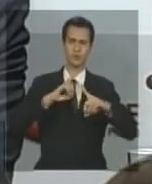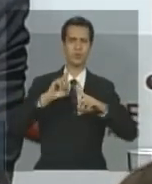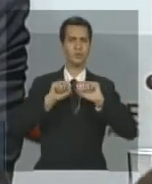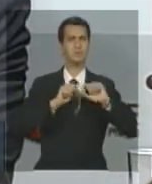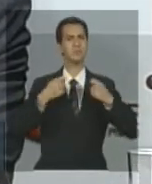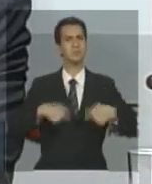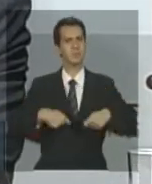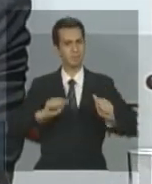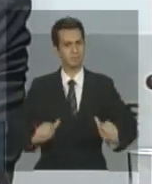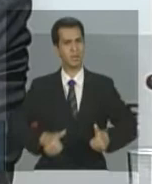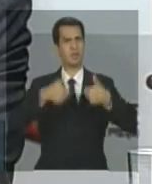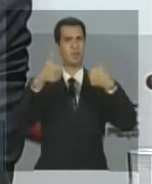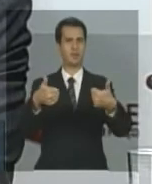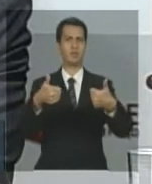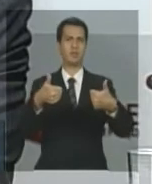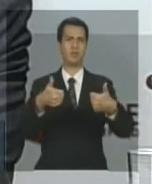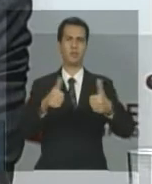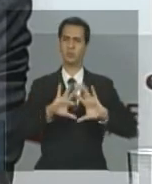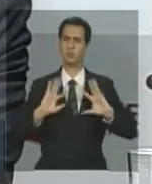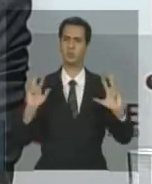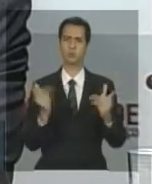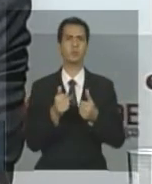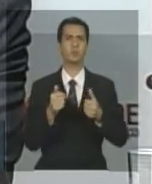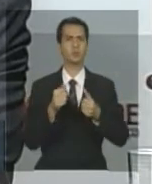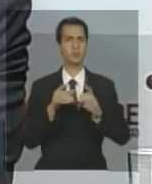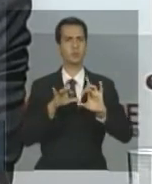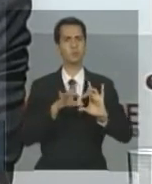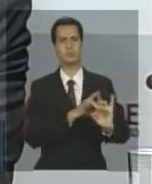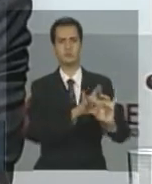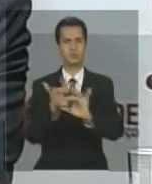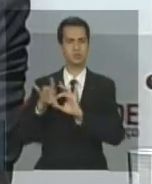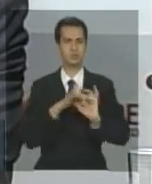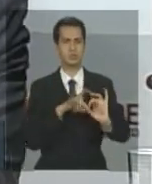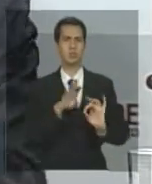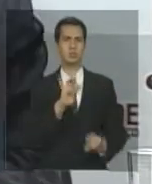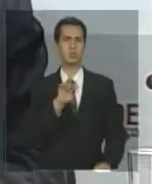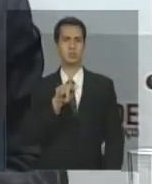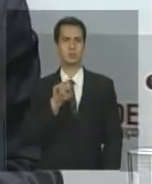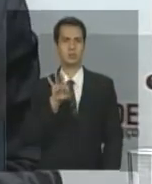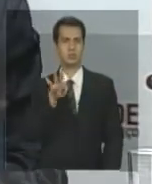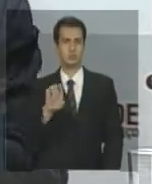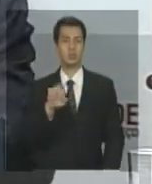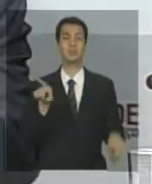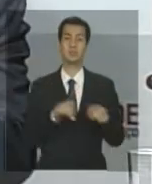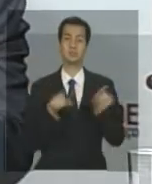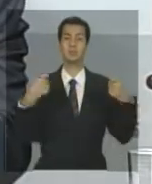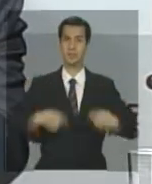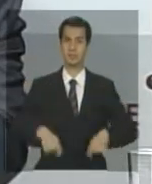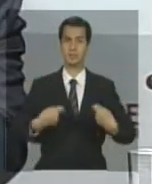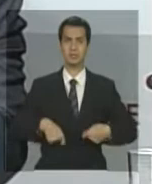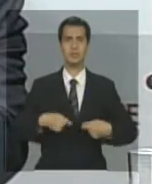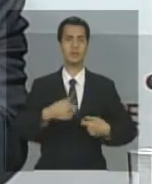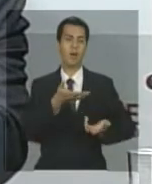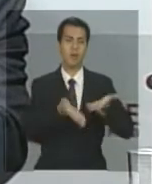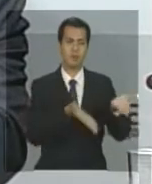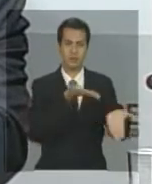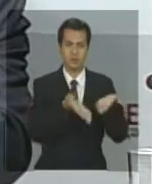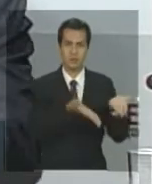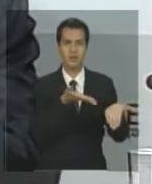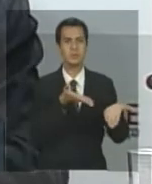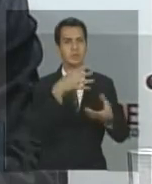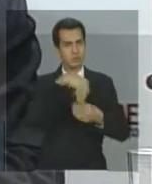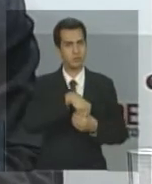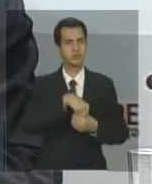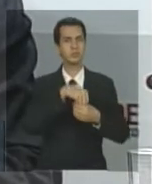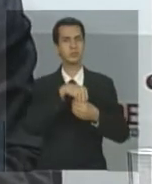ao transplante é também obriga a melhorar a qualidade do atendimento do conjunto da rede de